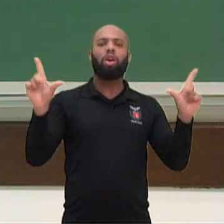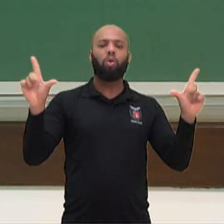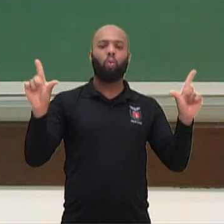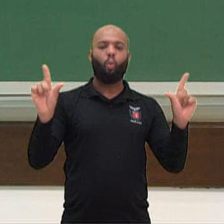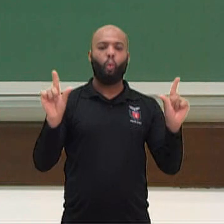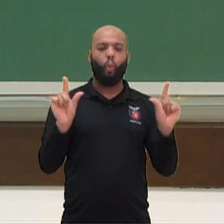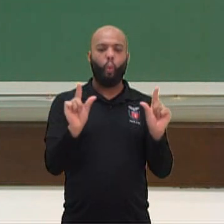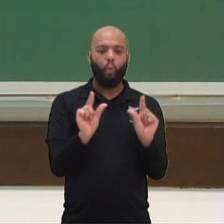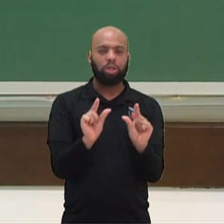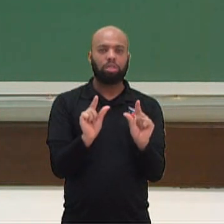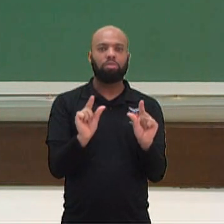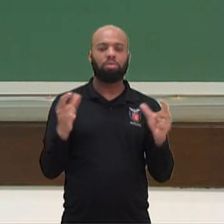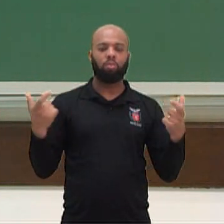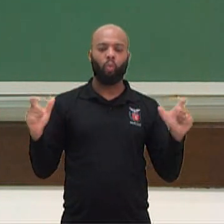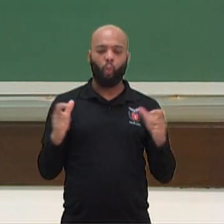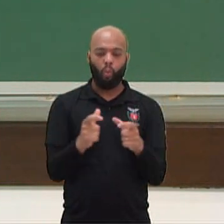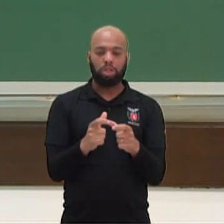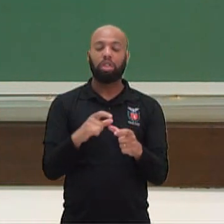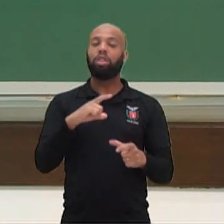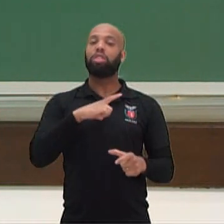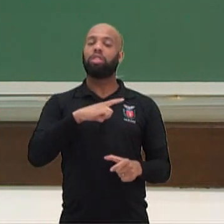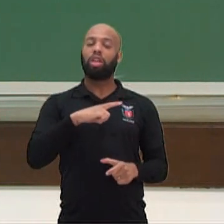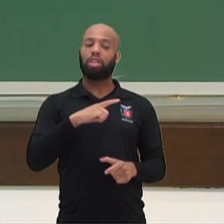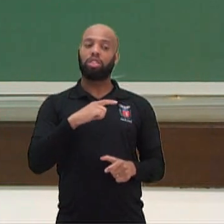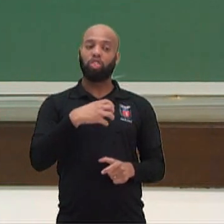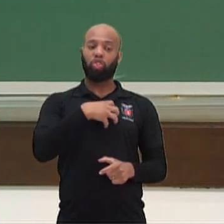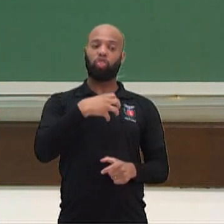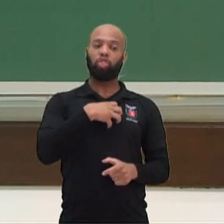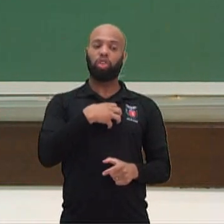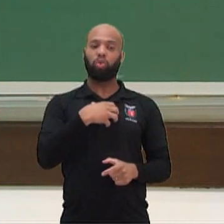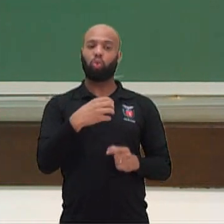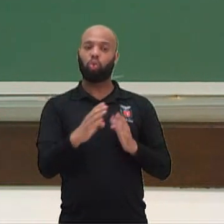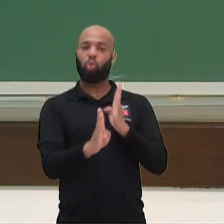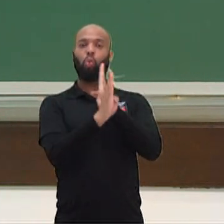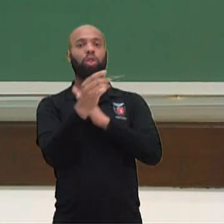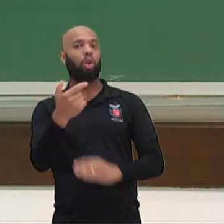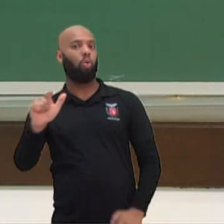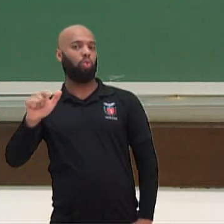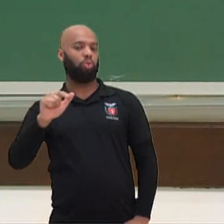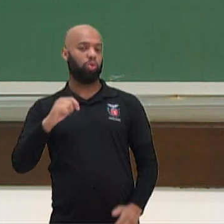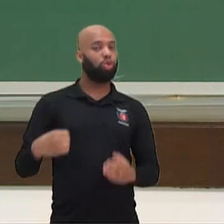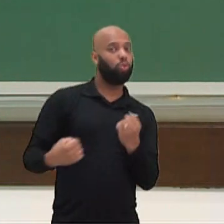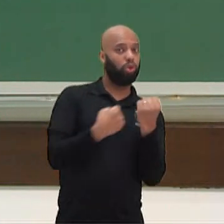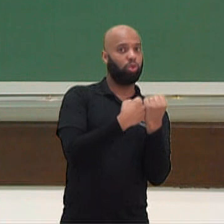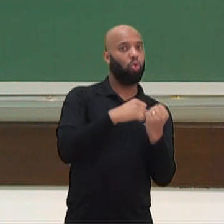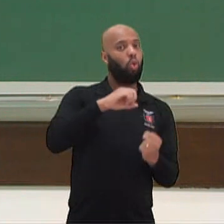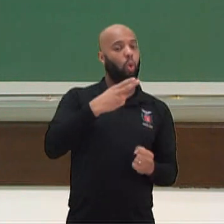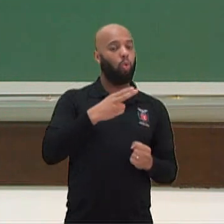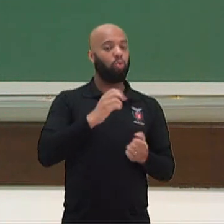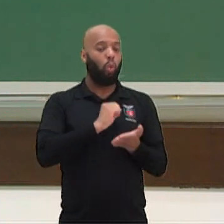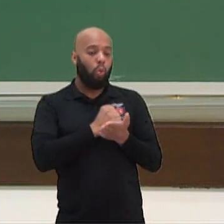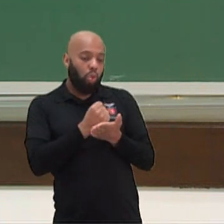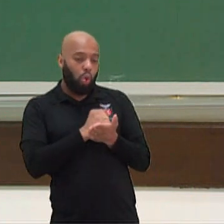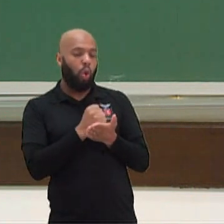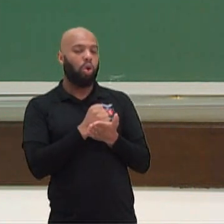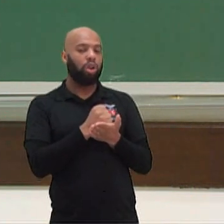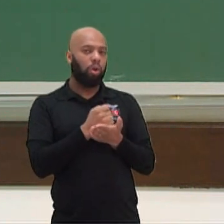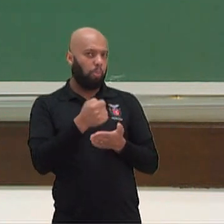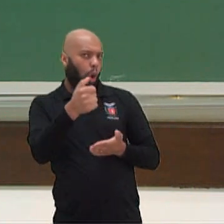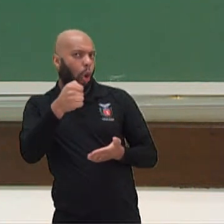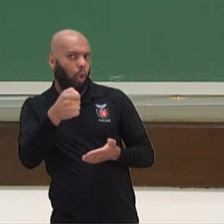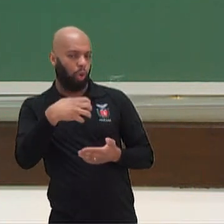aí nós temos que ou achar uma forma de substituí-lo ou controlar a sua extração, certo? Então, por